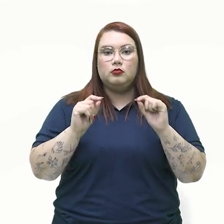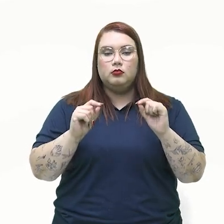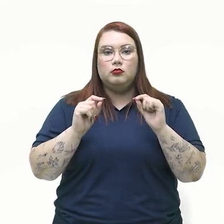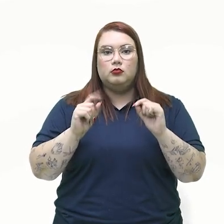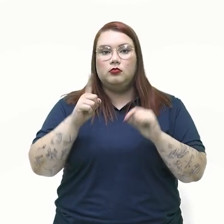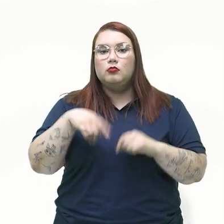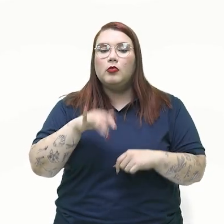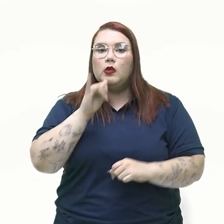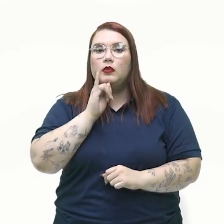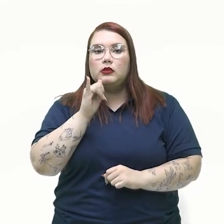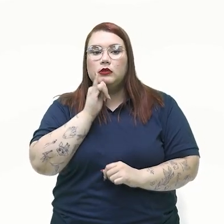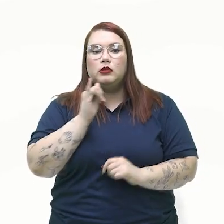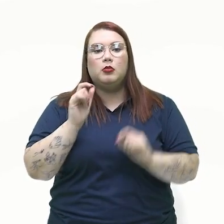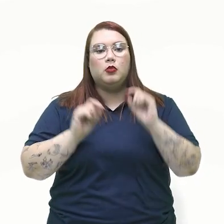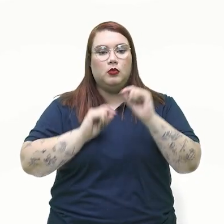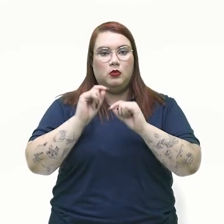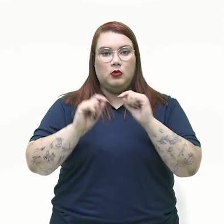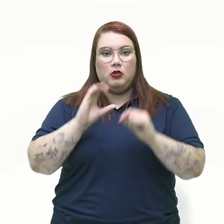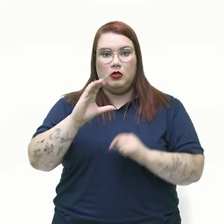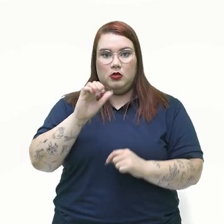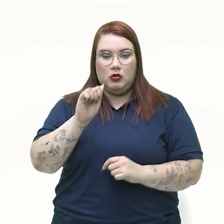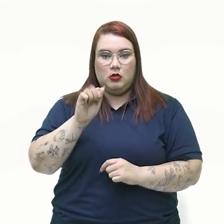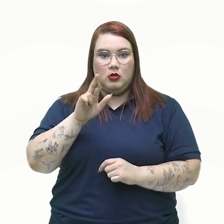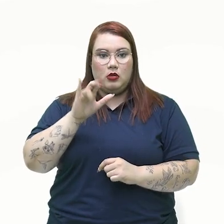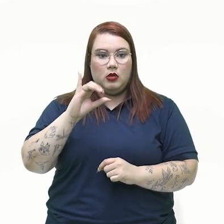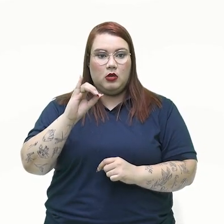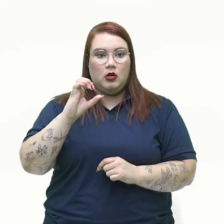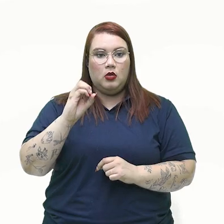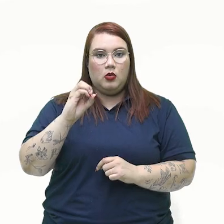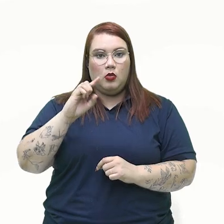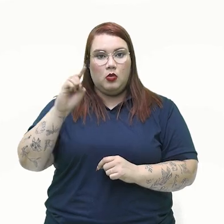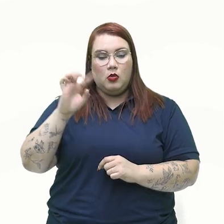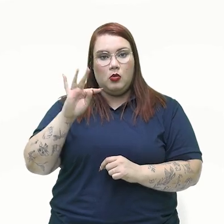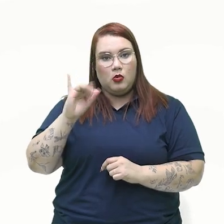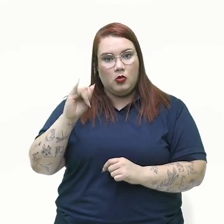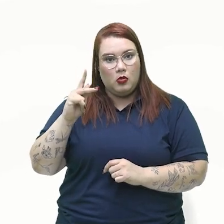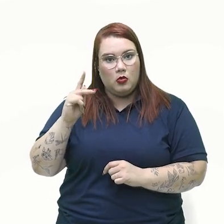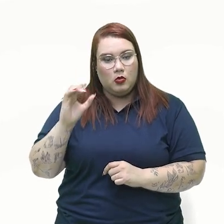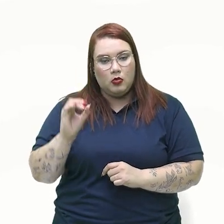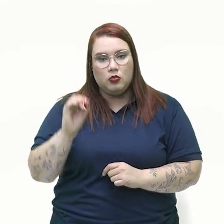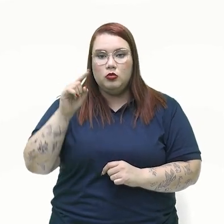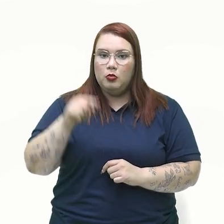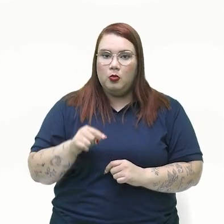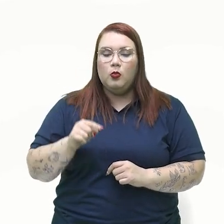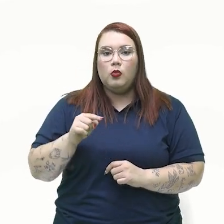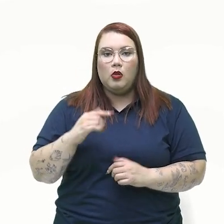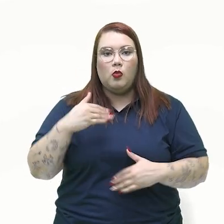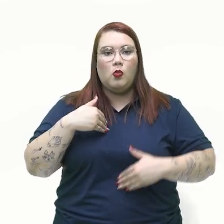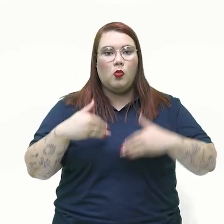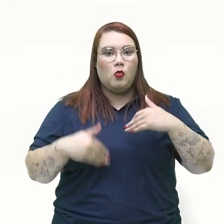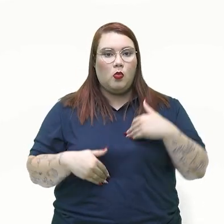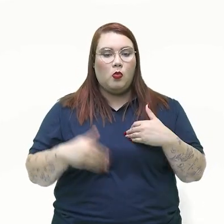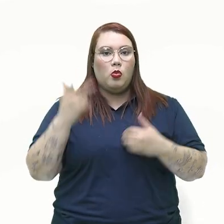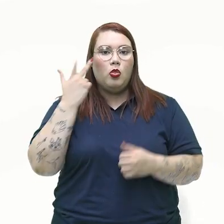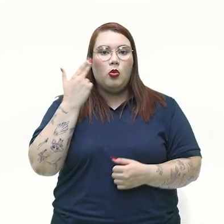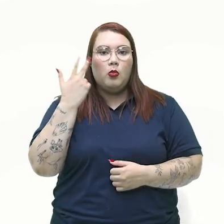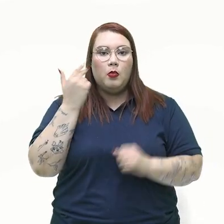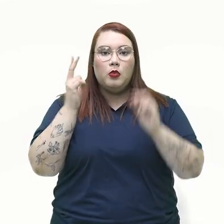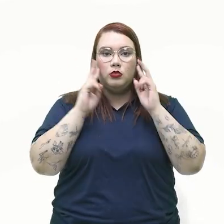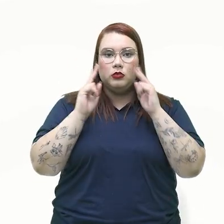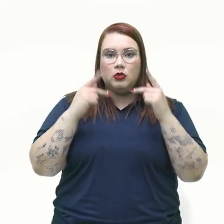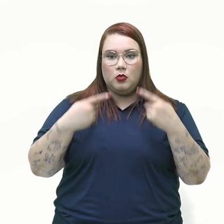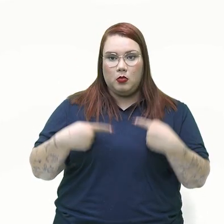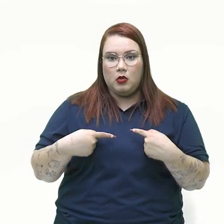um exemplo de um cariótipo humano de um homem normal, né, que vocês estão vendo aí nessa imagem, que